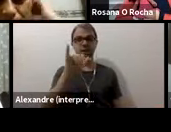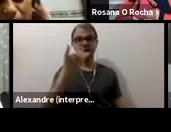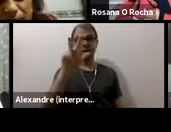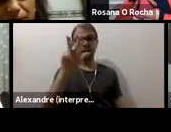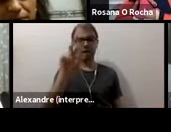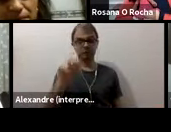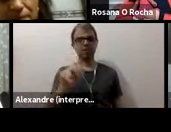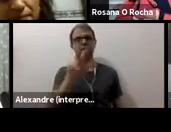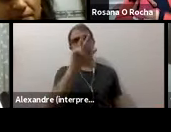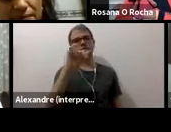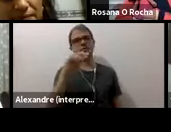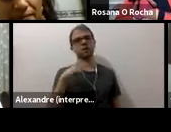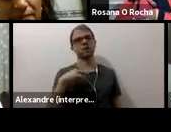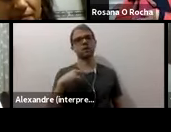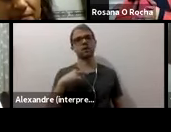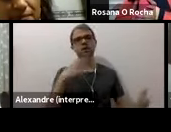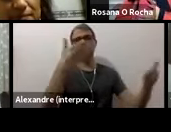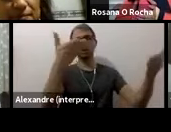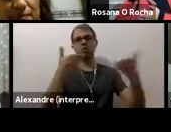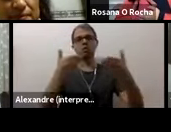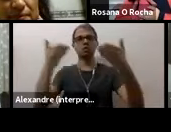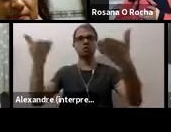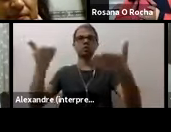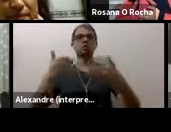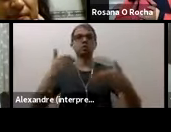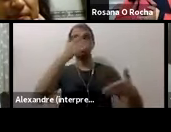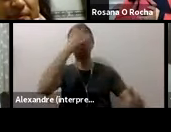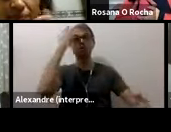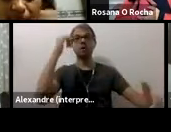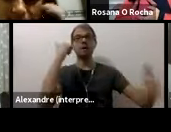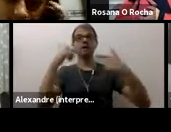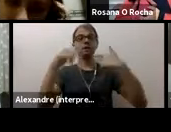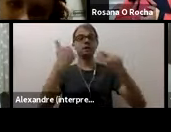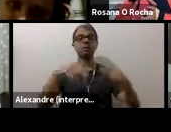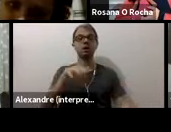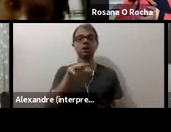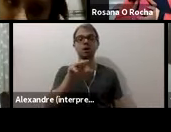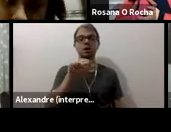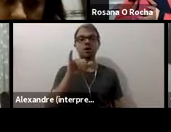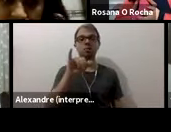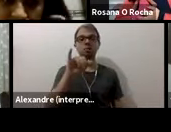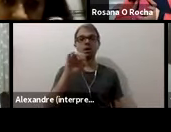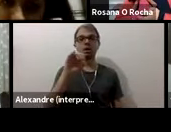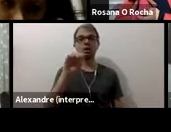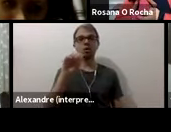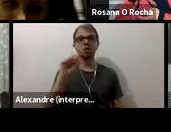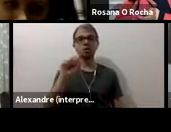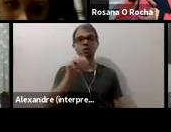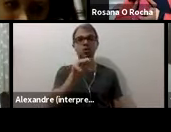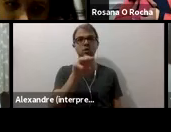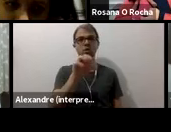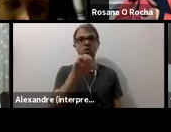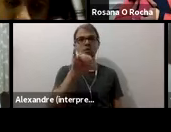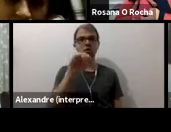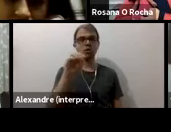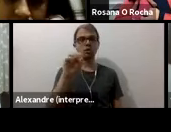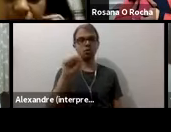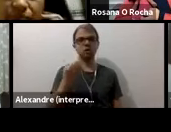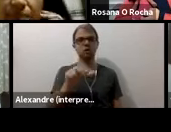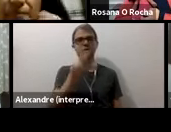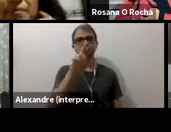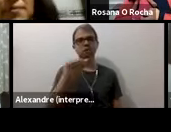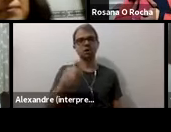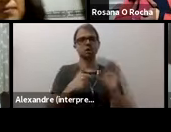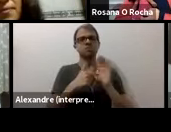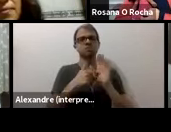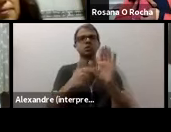convidados da sessão de e-mails, tá? E aí nessa semana a gente vai divulgar aí quais serão os capítulos e os autores que nós traremos